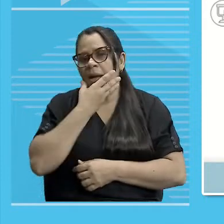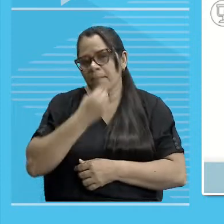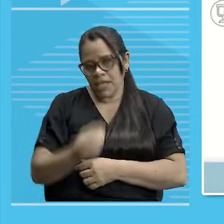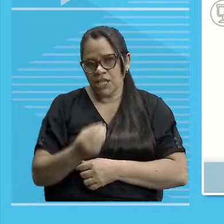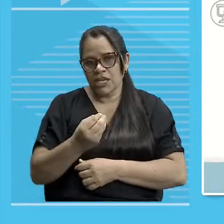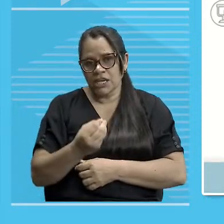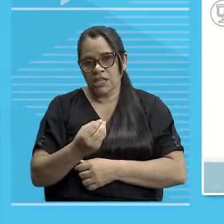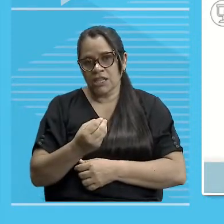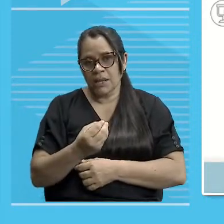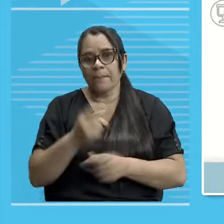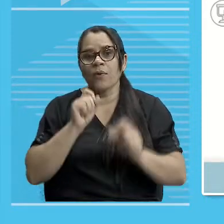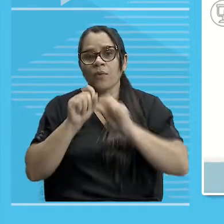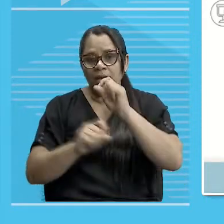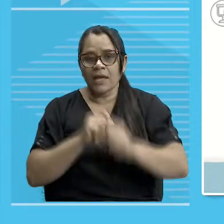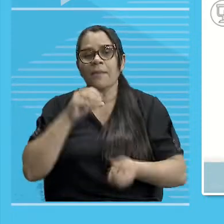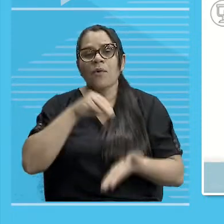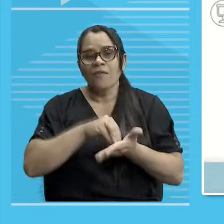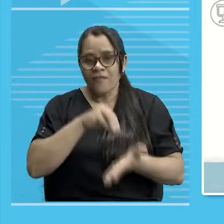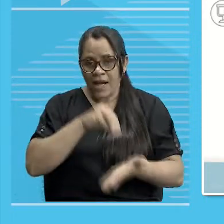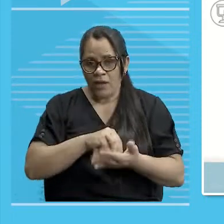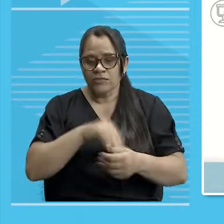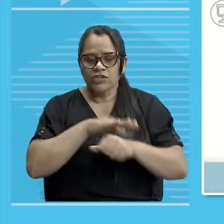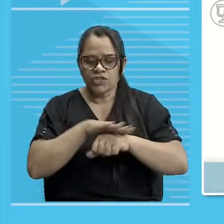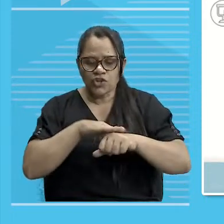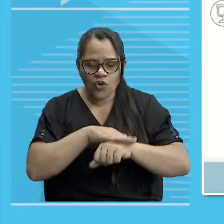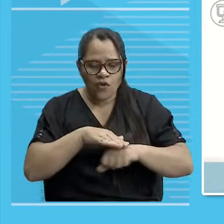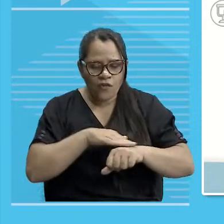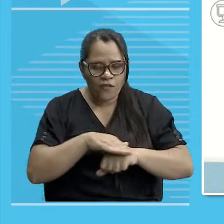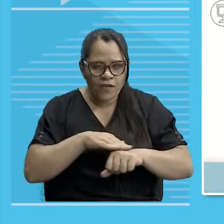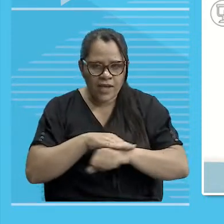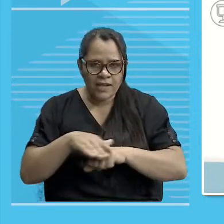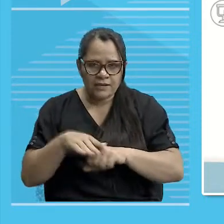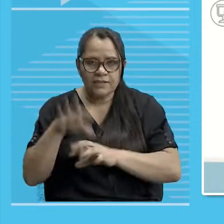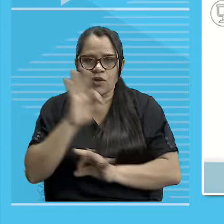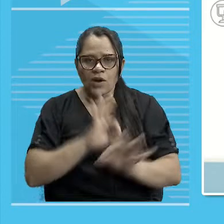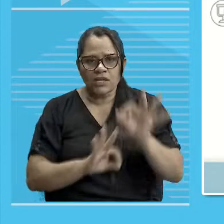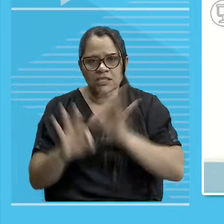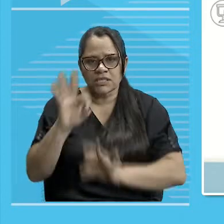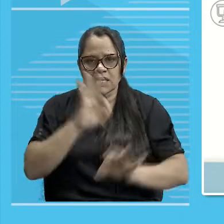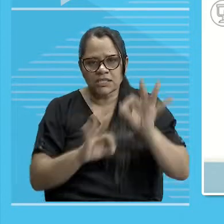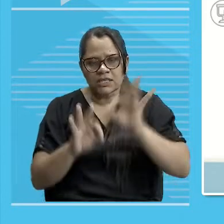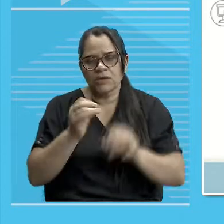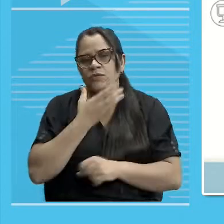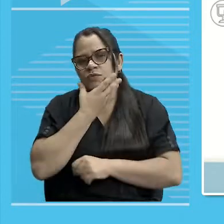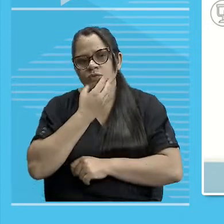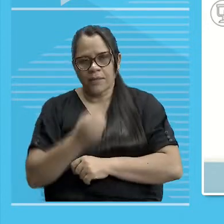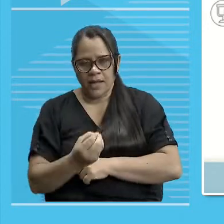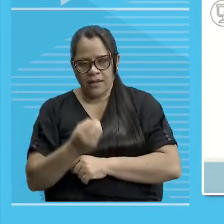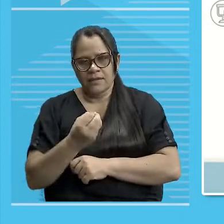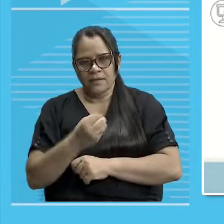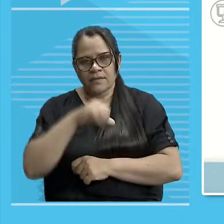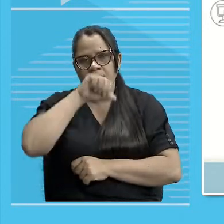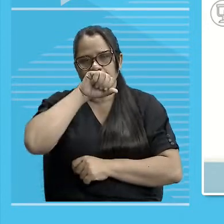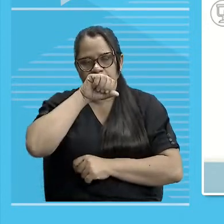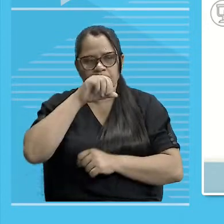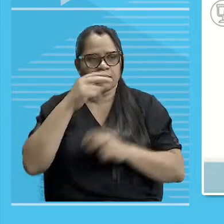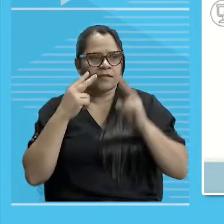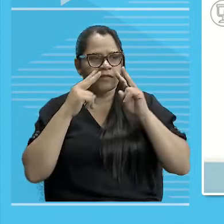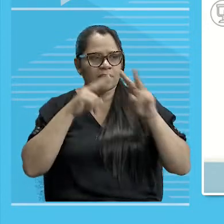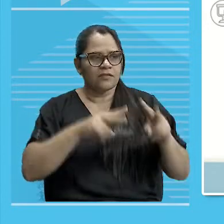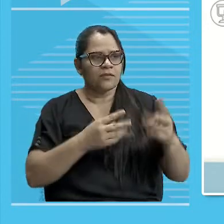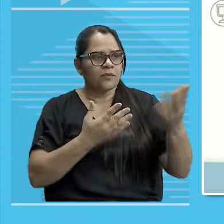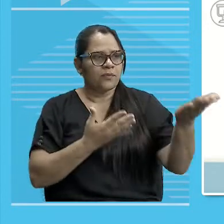uma falta de uma fala balizada, ordenada, organizada, né? Então,